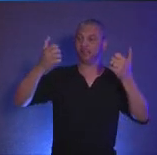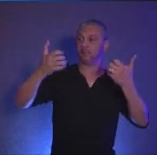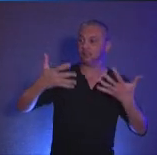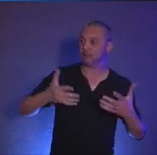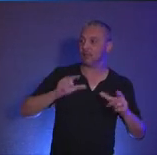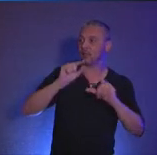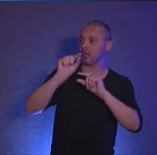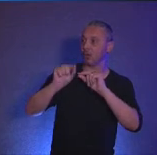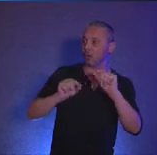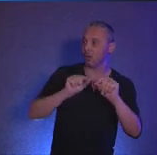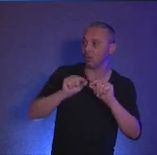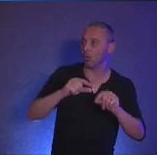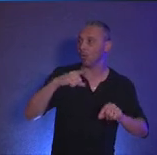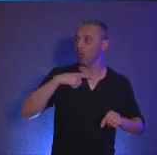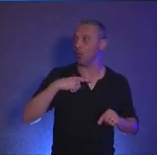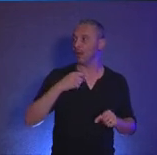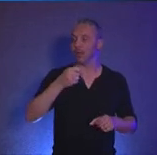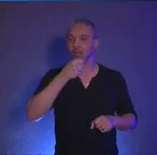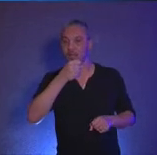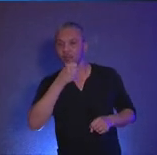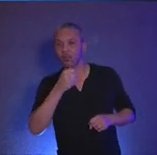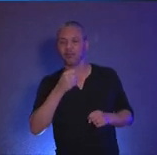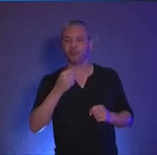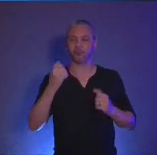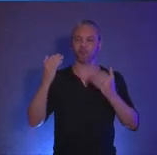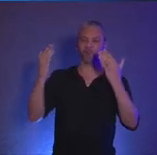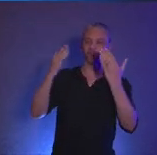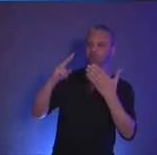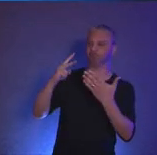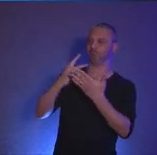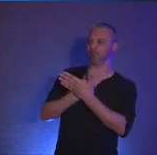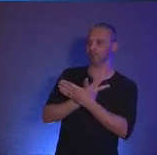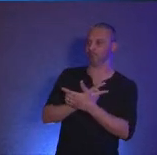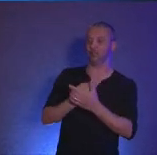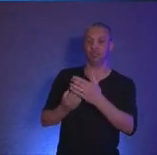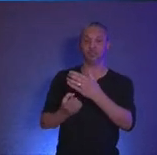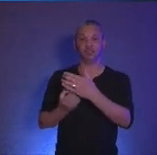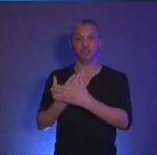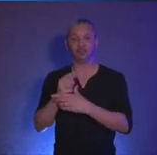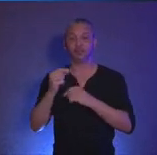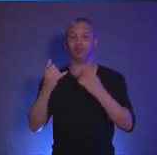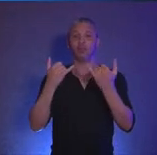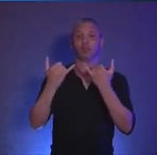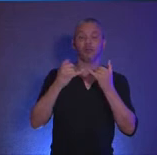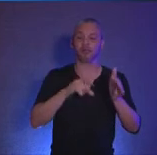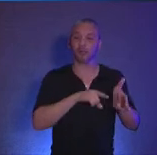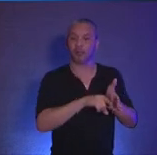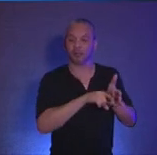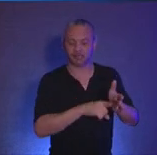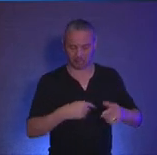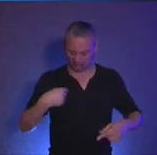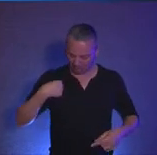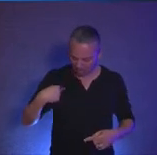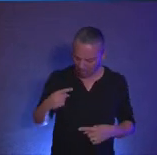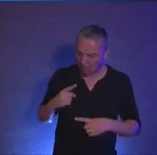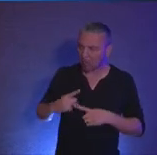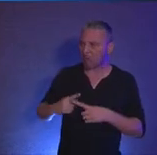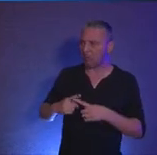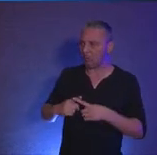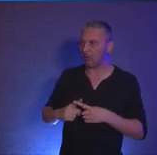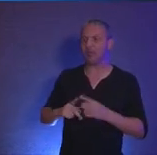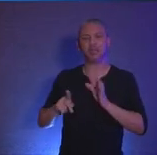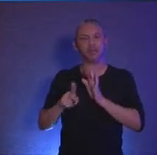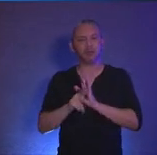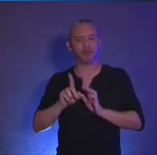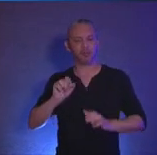sobre a reportagem Suspeitos Sem Fundamento. Ela foi criada com base nos dados da pesquisa Porque Eu, que foi desenvolvida pelo